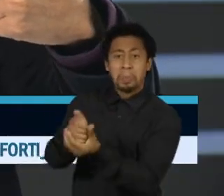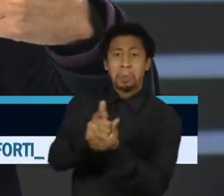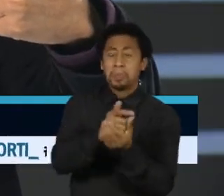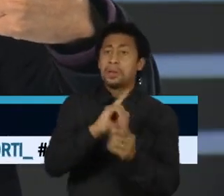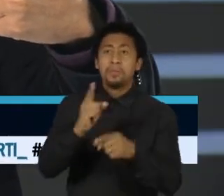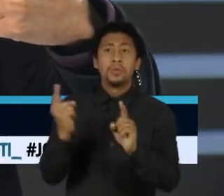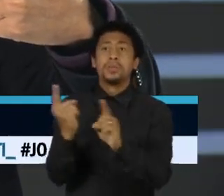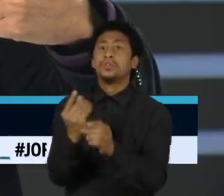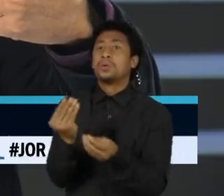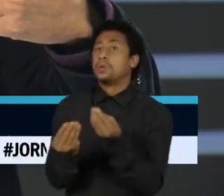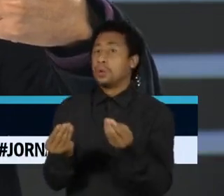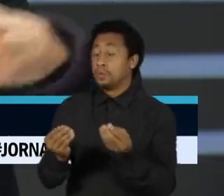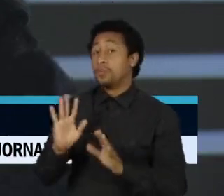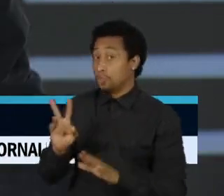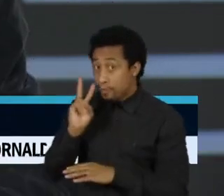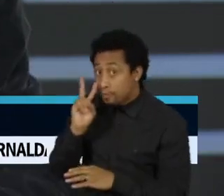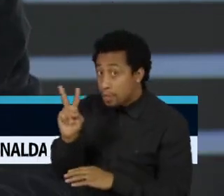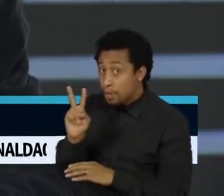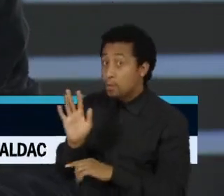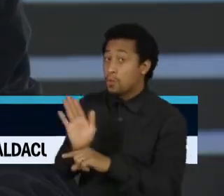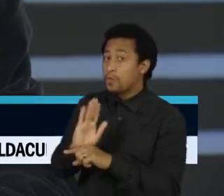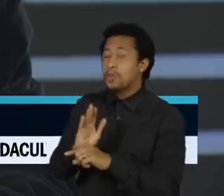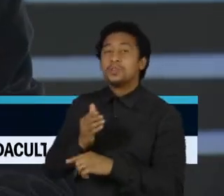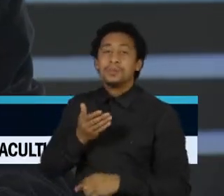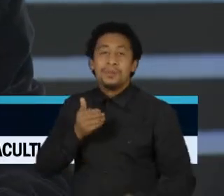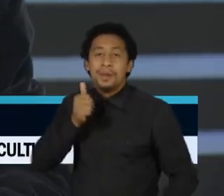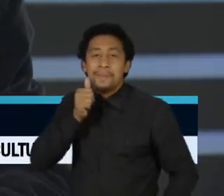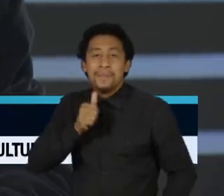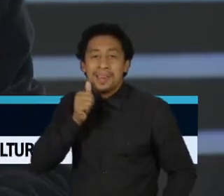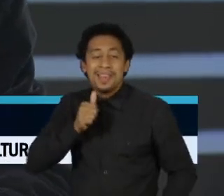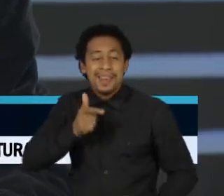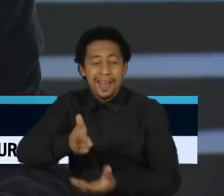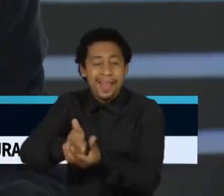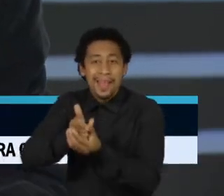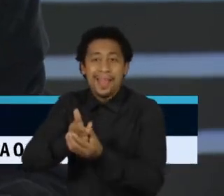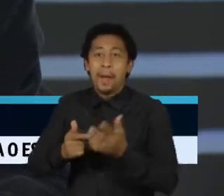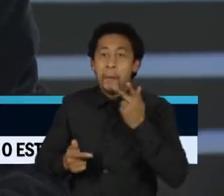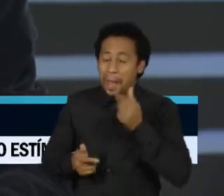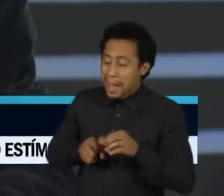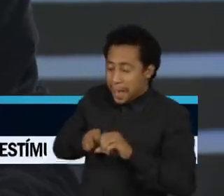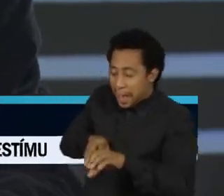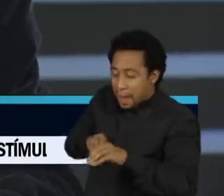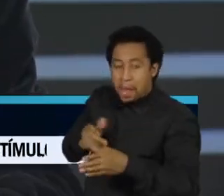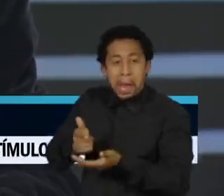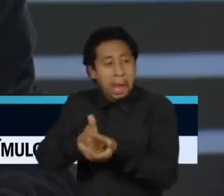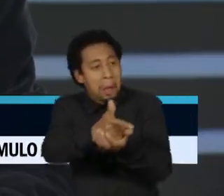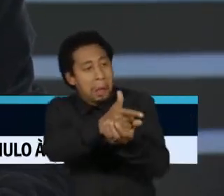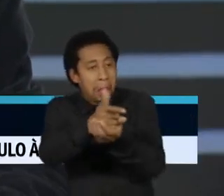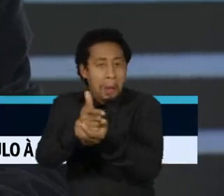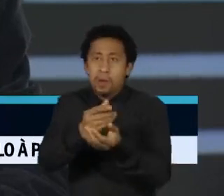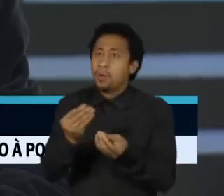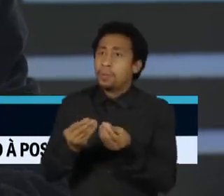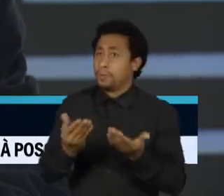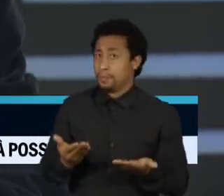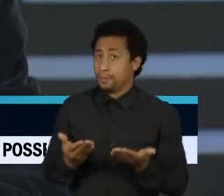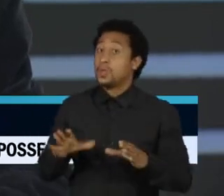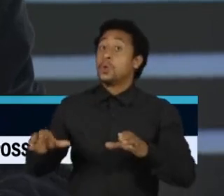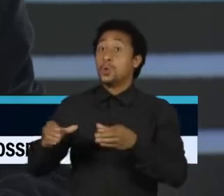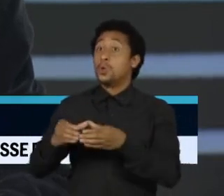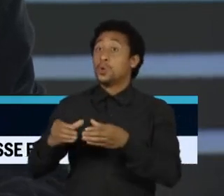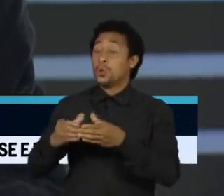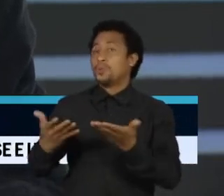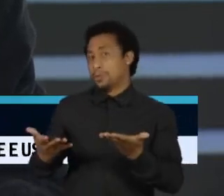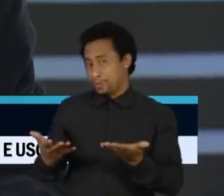atirar. E o símbolo desses bolsonaristas mais radicais é exatamente, tudo bem? Tudo bem?